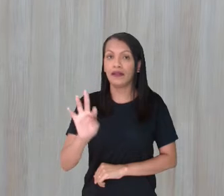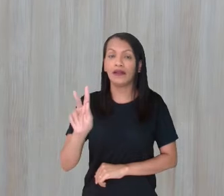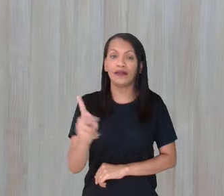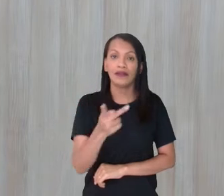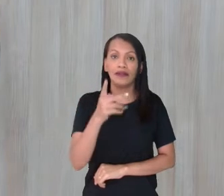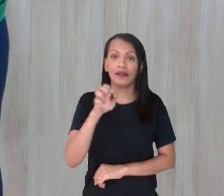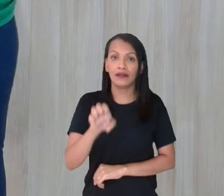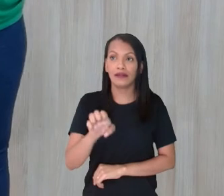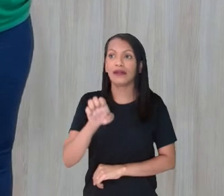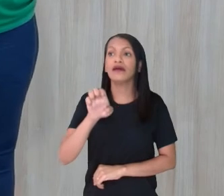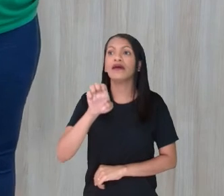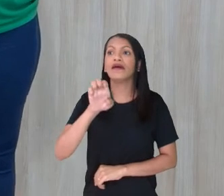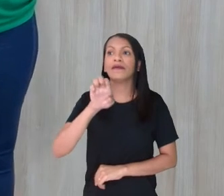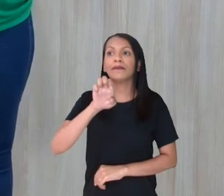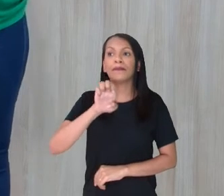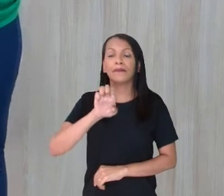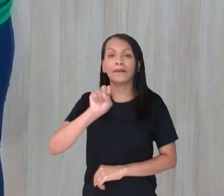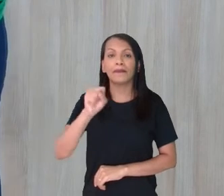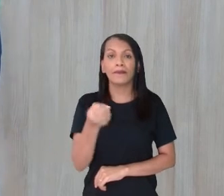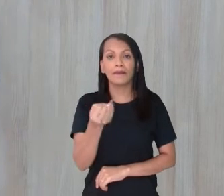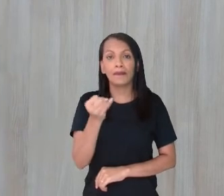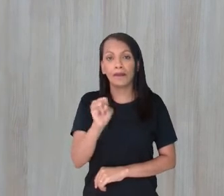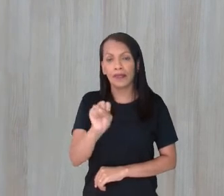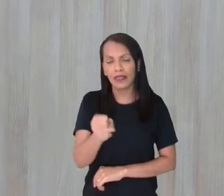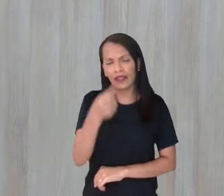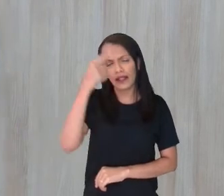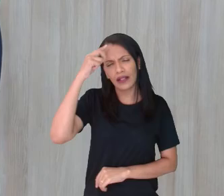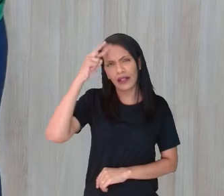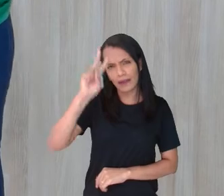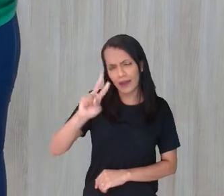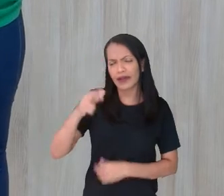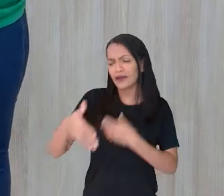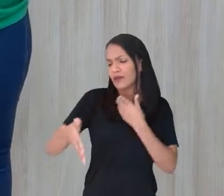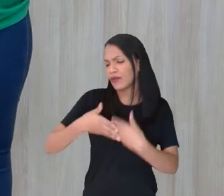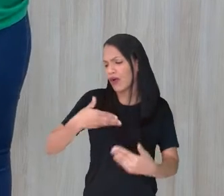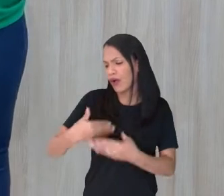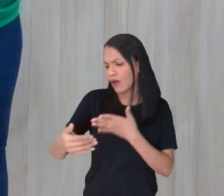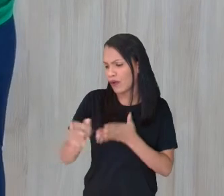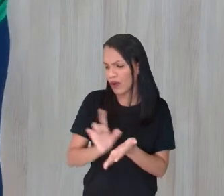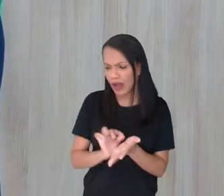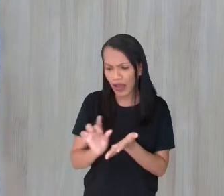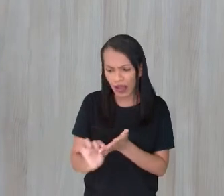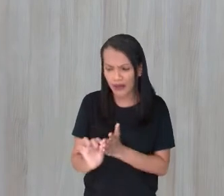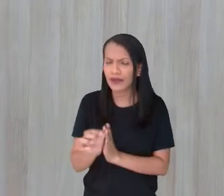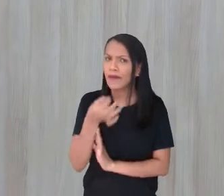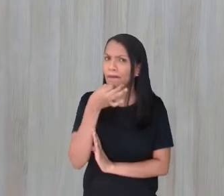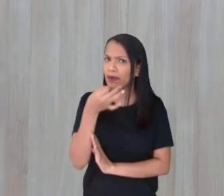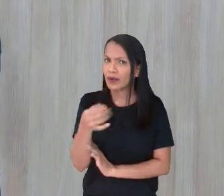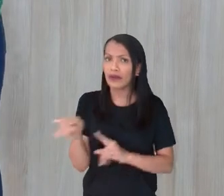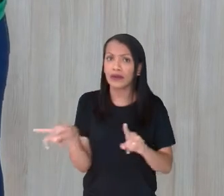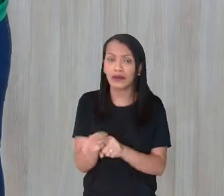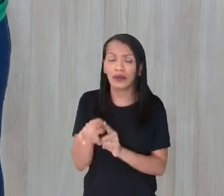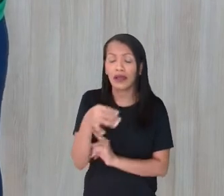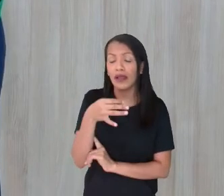aula passada, mas eu quero lembrar que qualquer artigo de opinião, qualquer texto argumentativo,